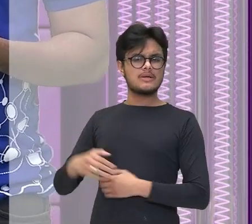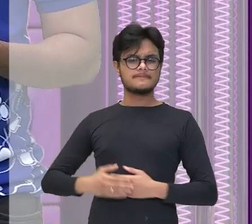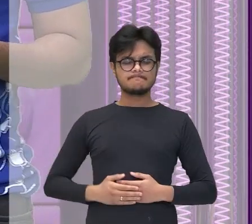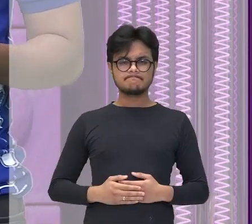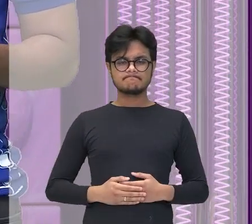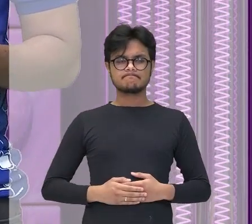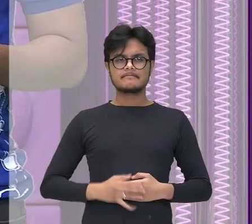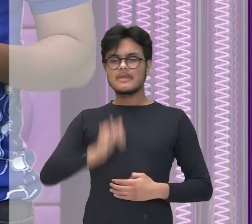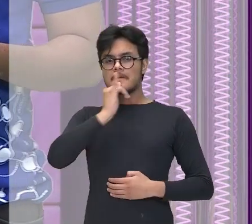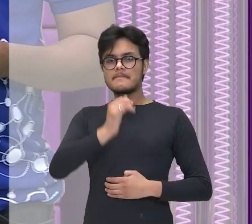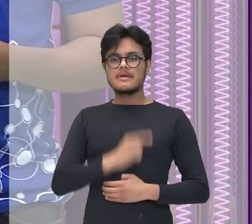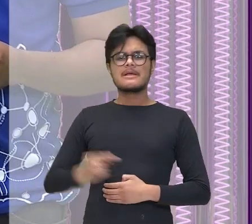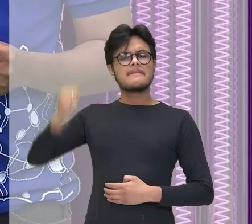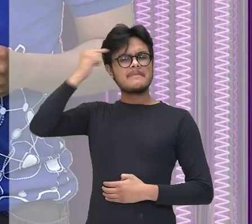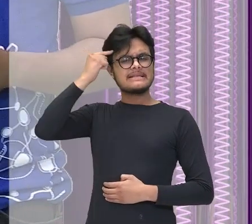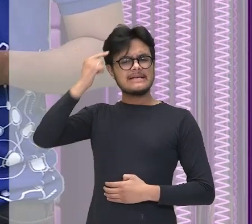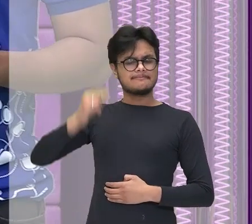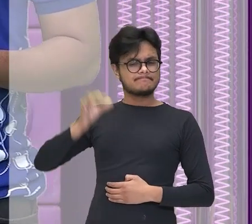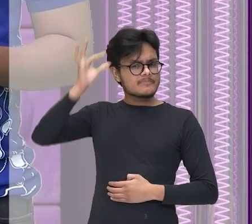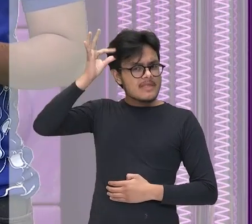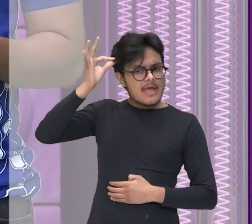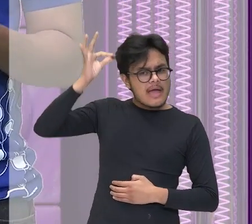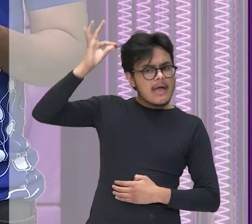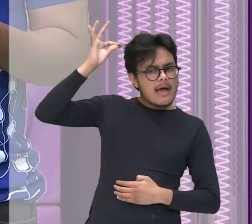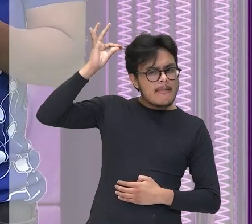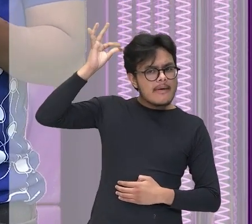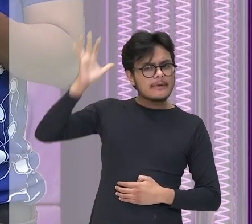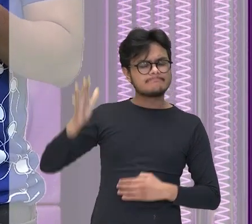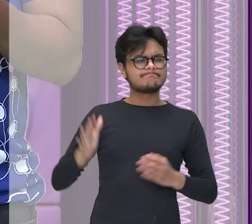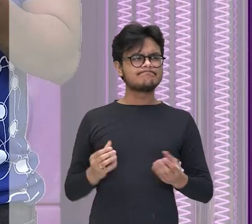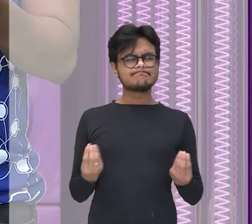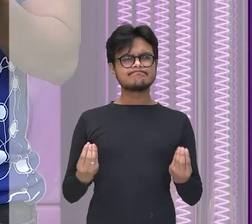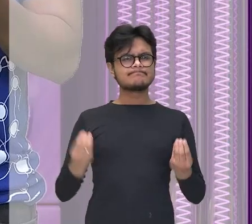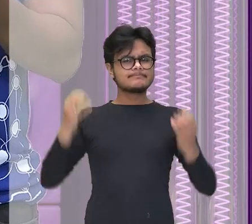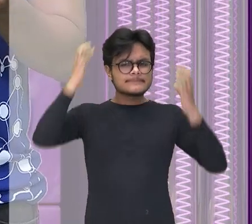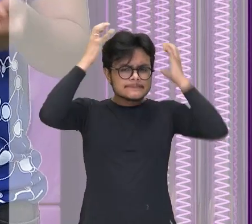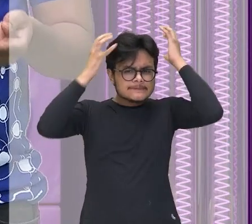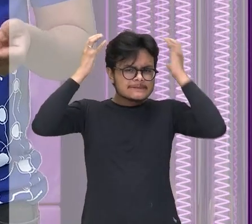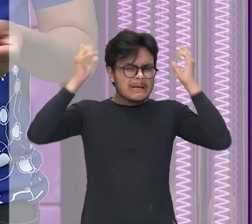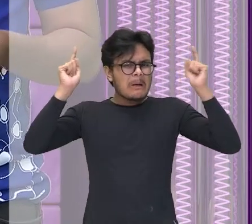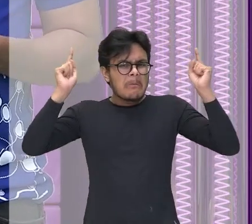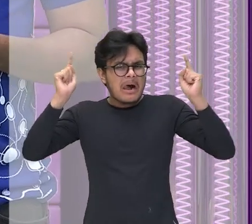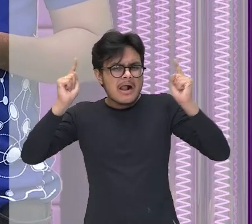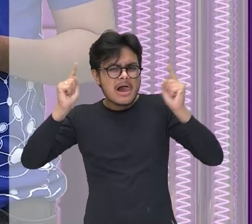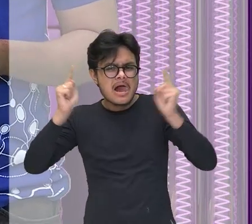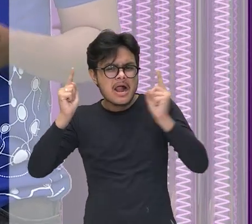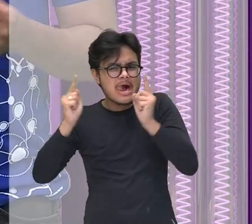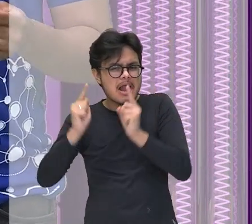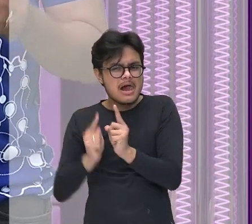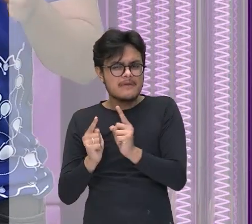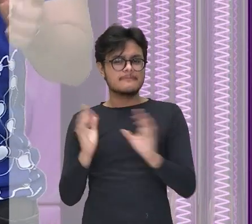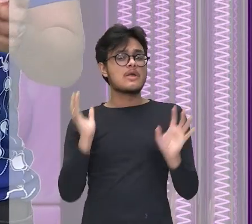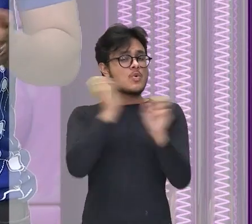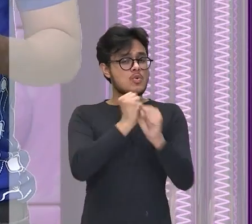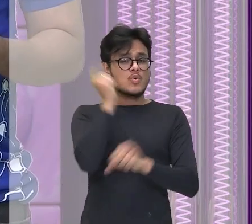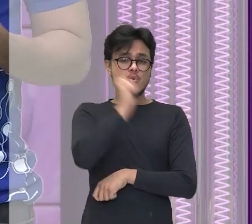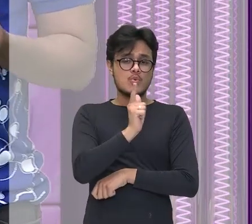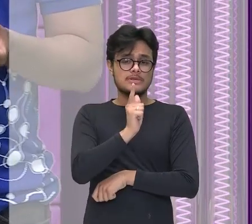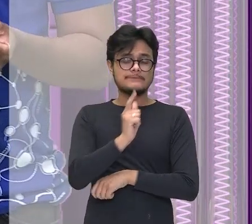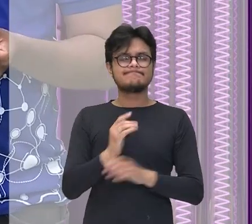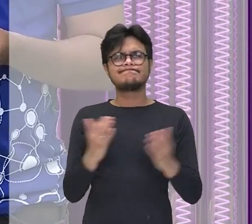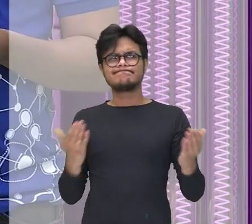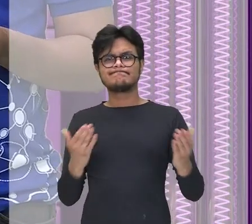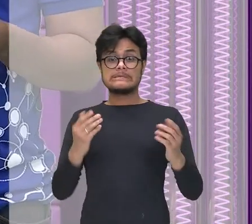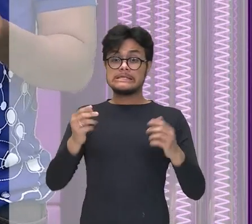se eu imaginar o fio do nosso cabelo, ele vai ser uma unidade bem pequena. Tudo bem? Então, o micrômetro